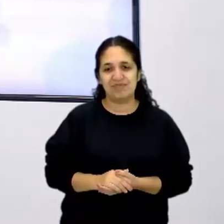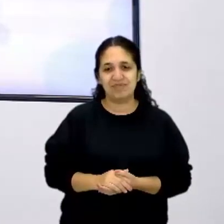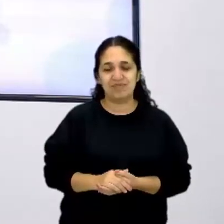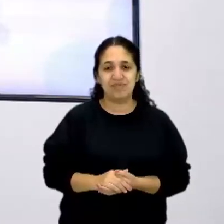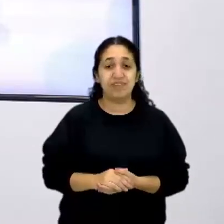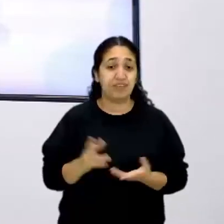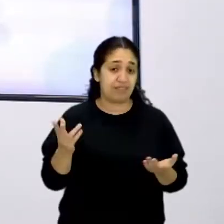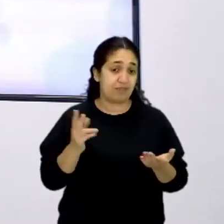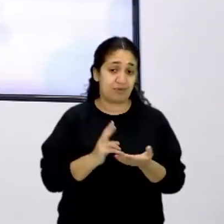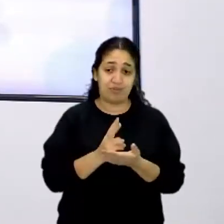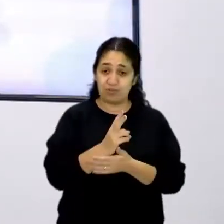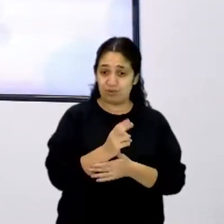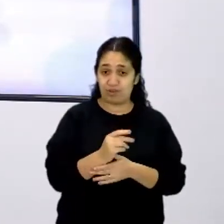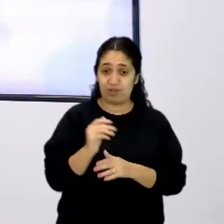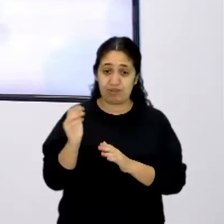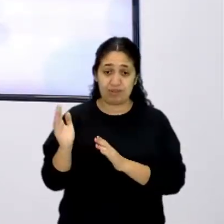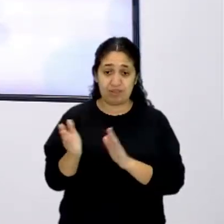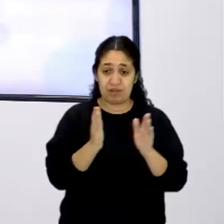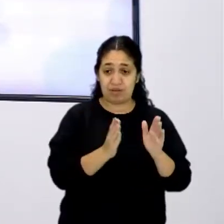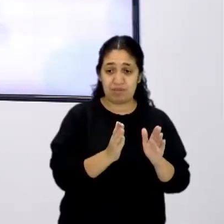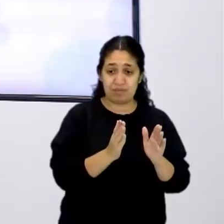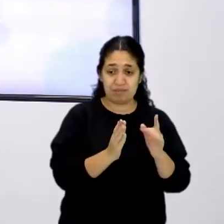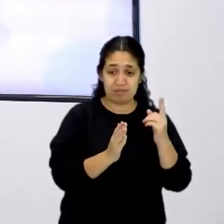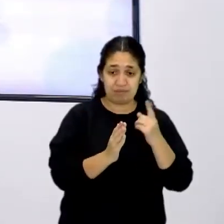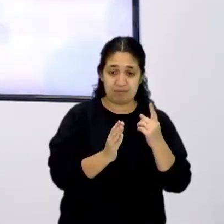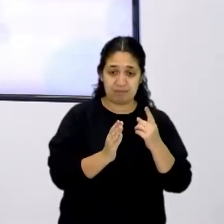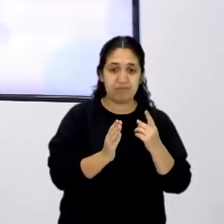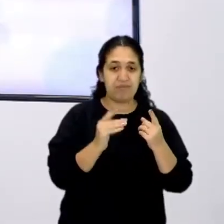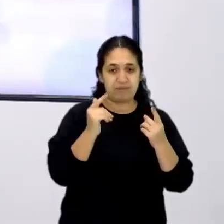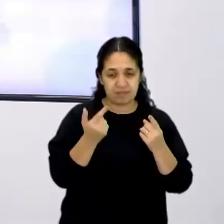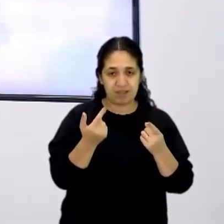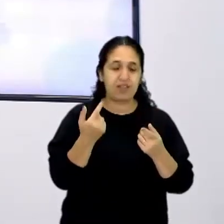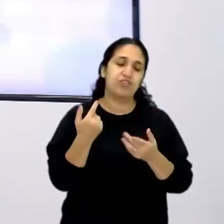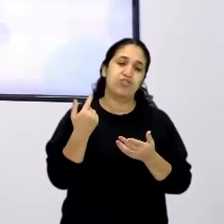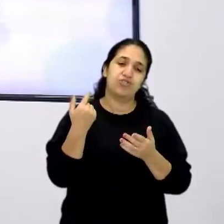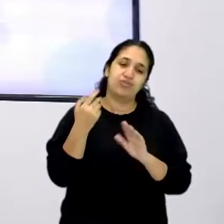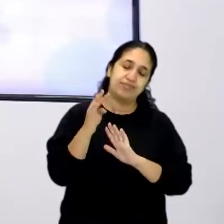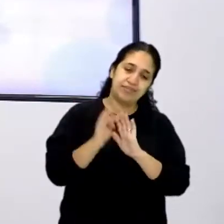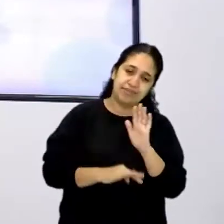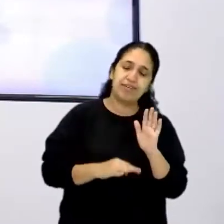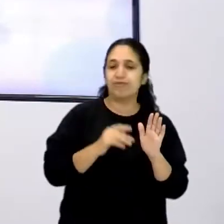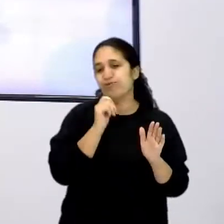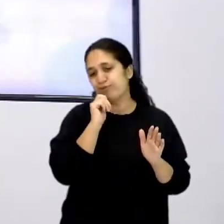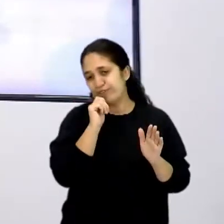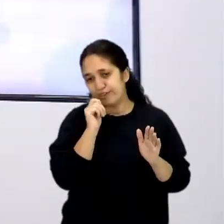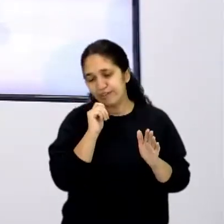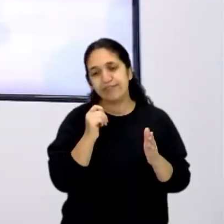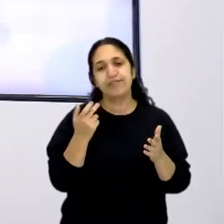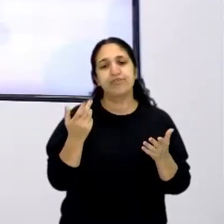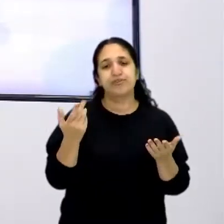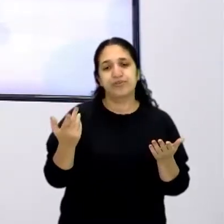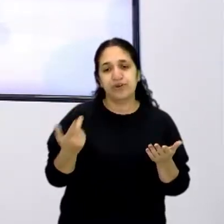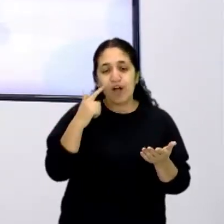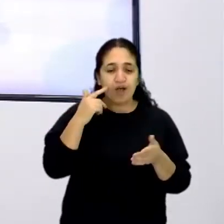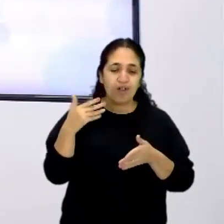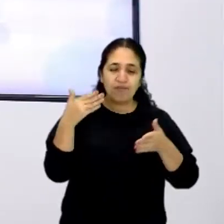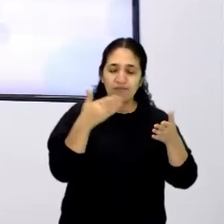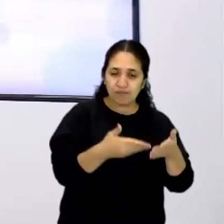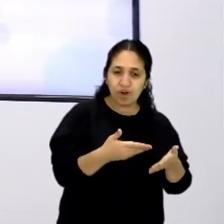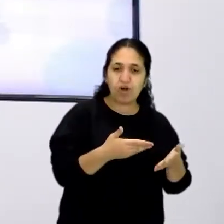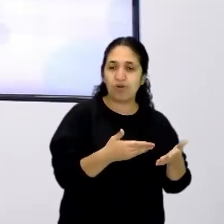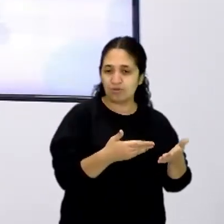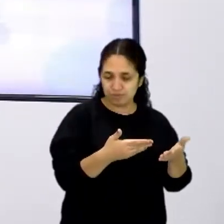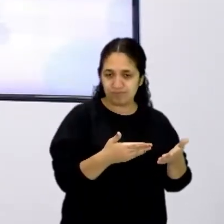Então, continuando. Na primeira parte, nós vimos aí, revimos os textos jornalísticos, focamos na